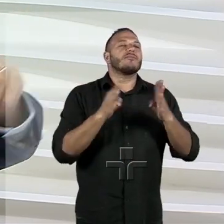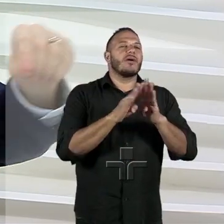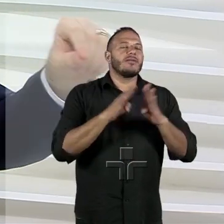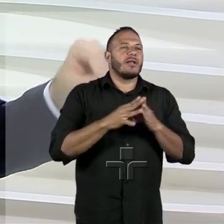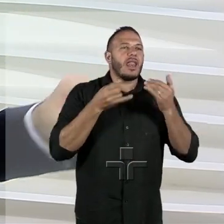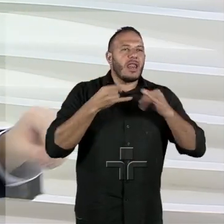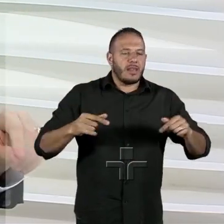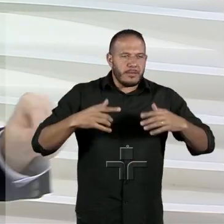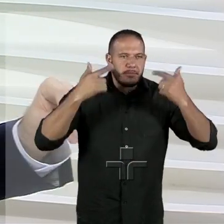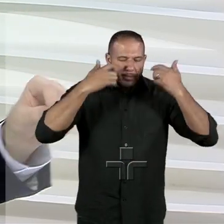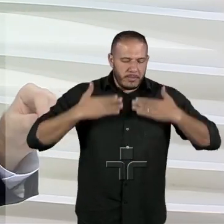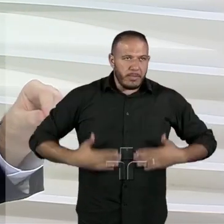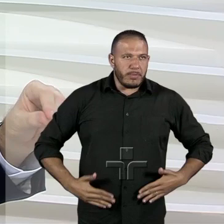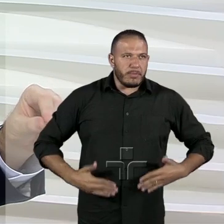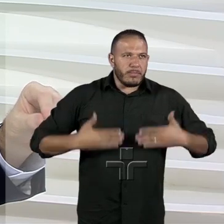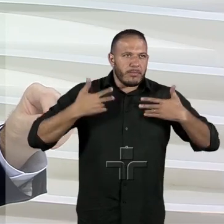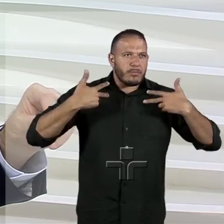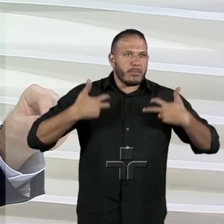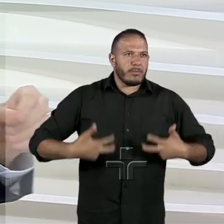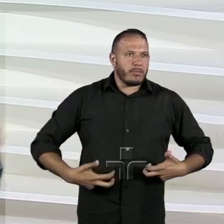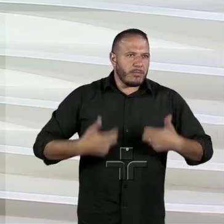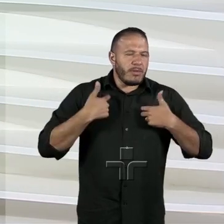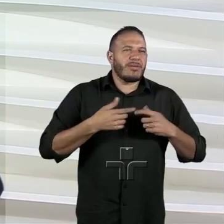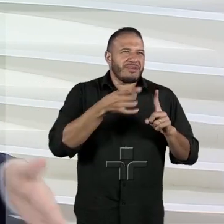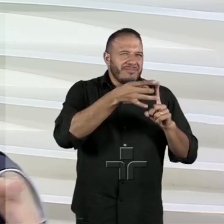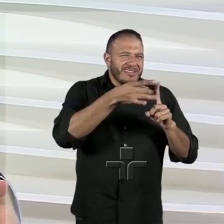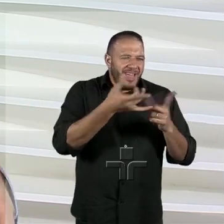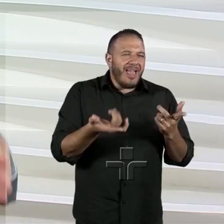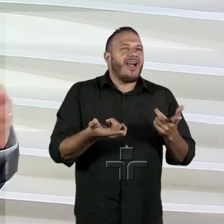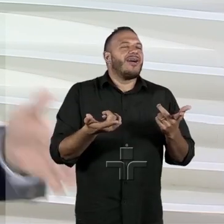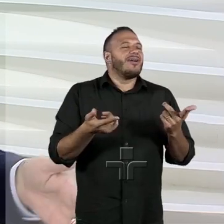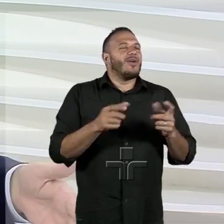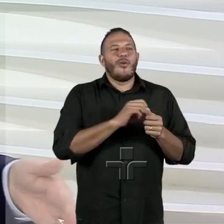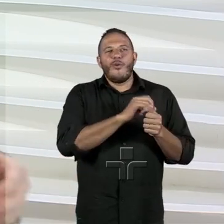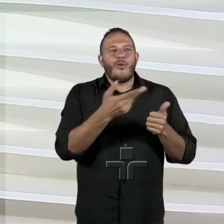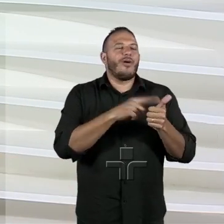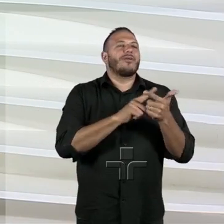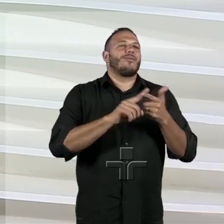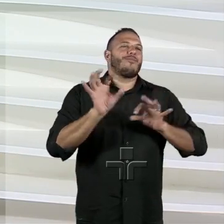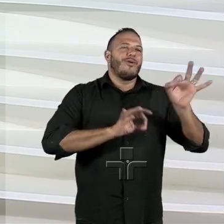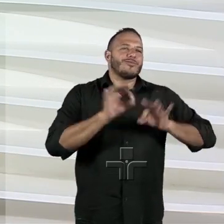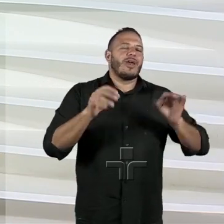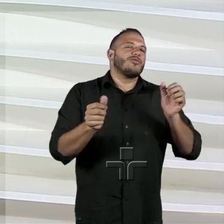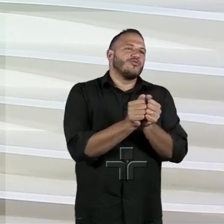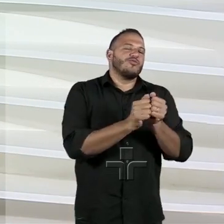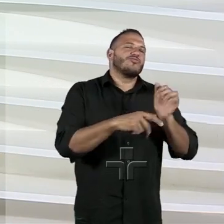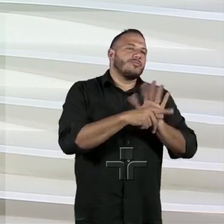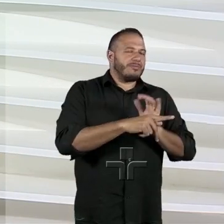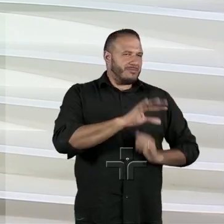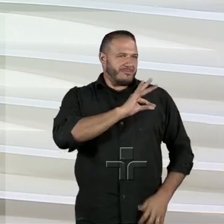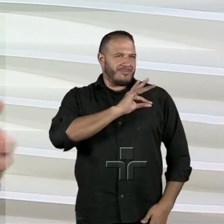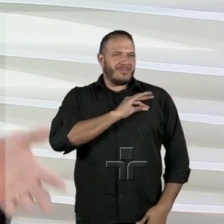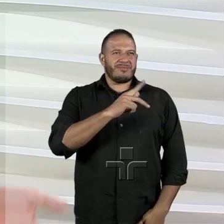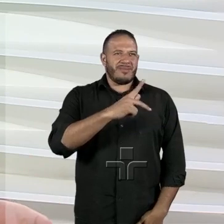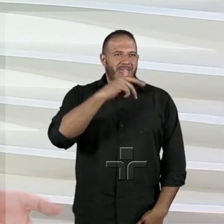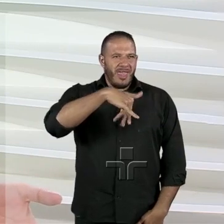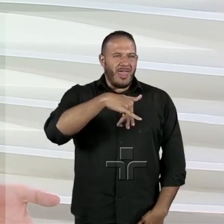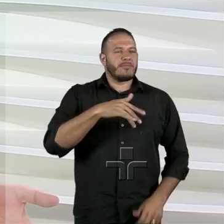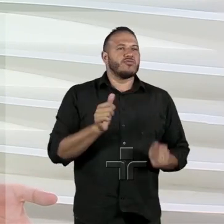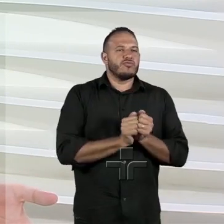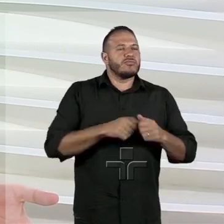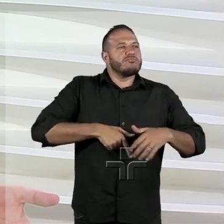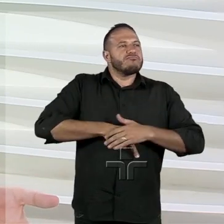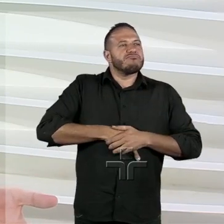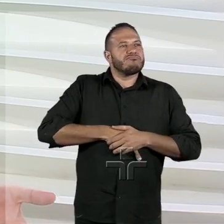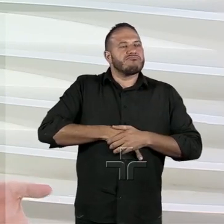ronda, fazer alguns projetos com a Polícia Militar, que é maravilhosa aqui no estado de São Paulo e que a gente vai trabalhar em conjunto com eles para dar mais seguranças